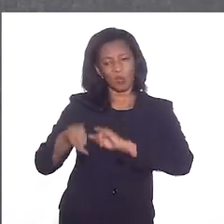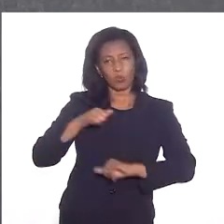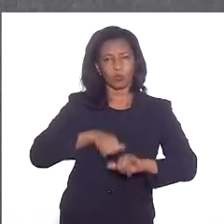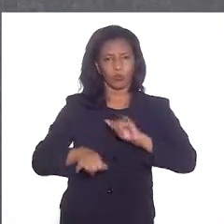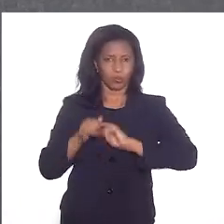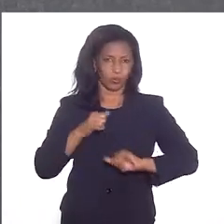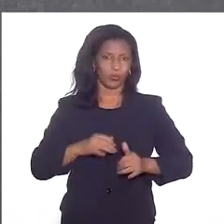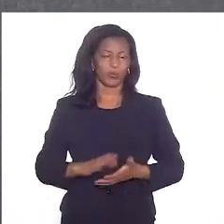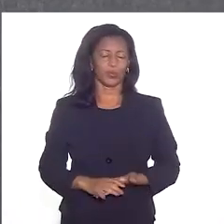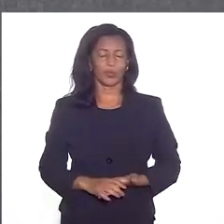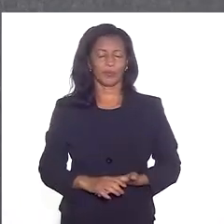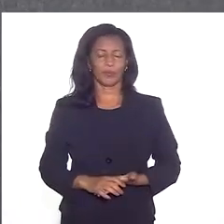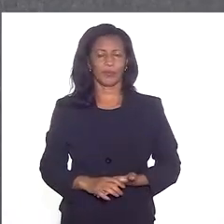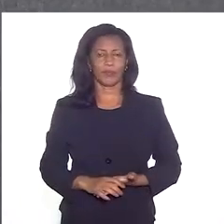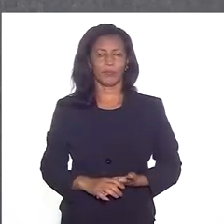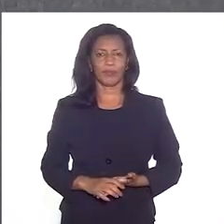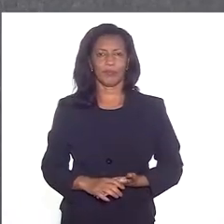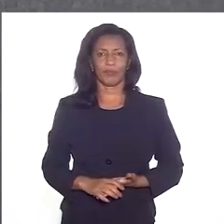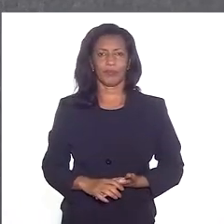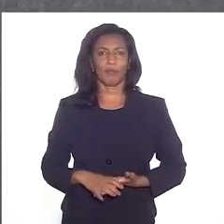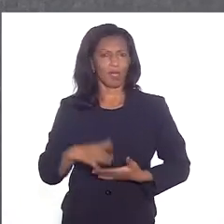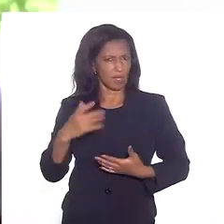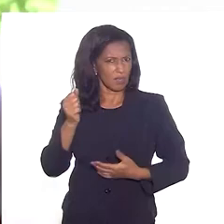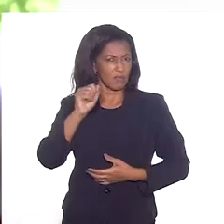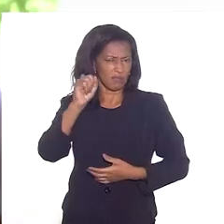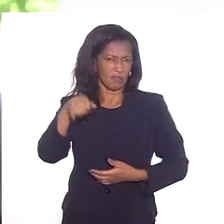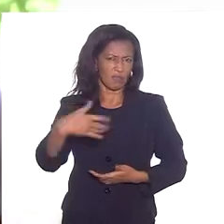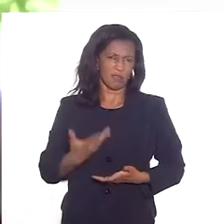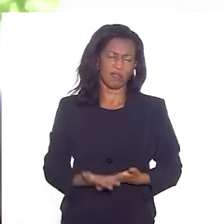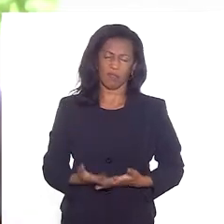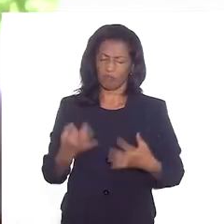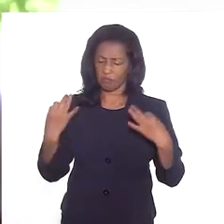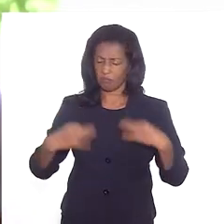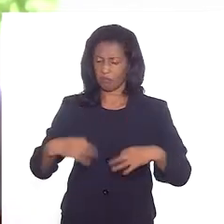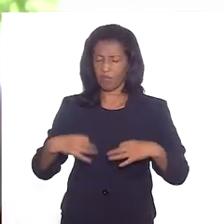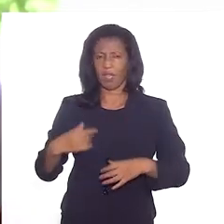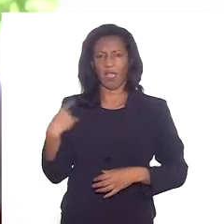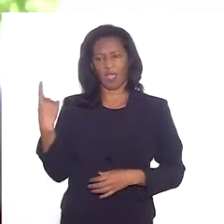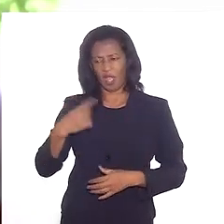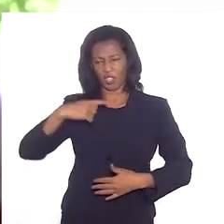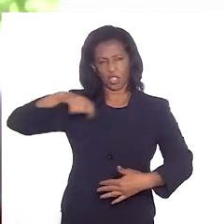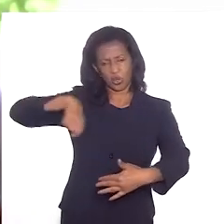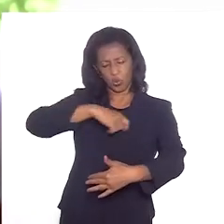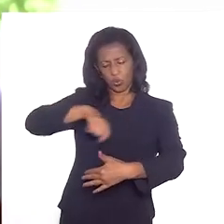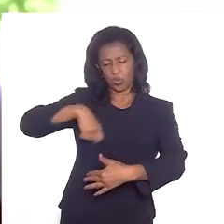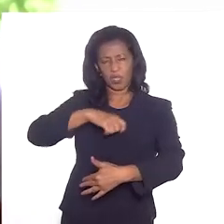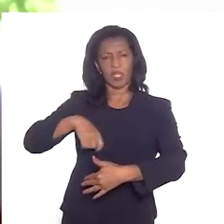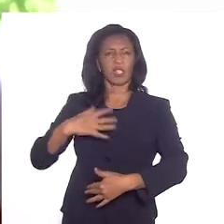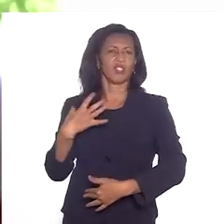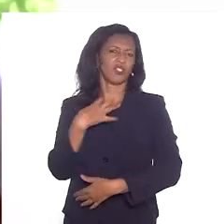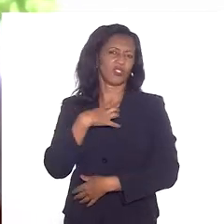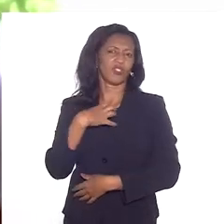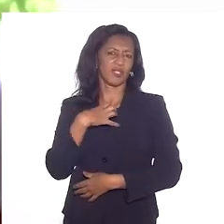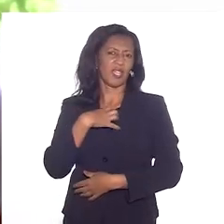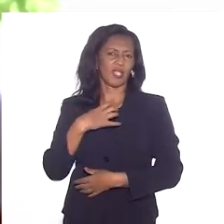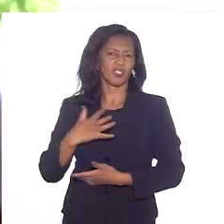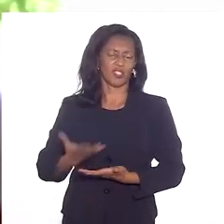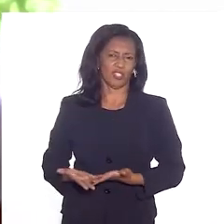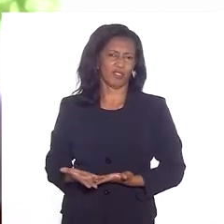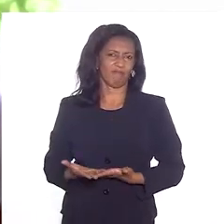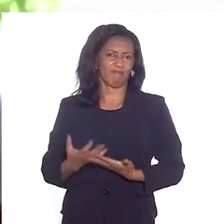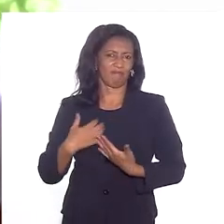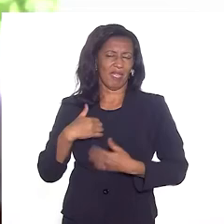meio de laboratório também, né, Bel? Com certeza, com certeza. Além de cozinheira, a gente se sente um pouco ali